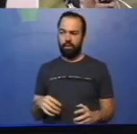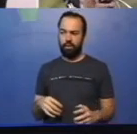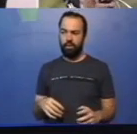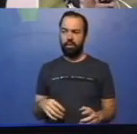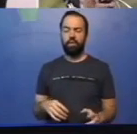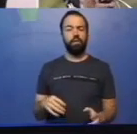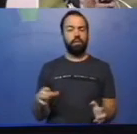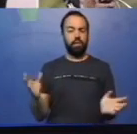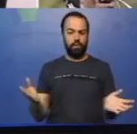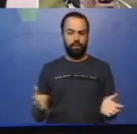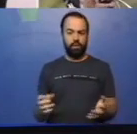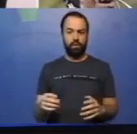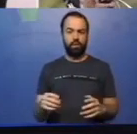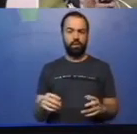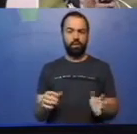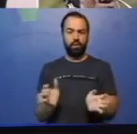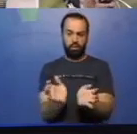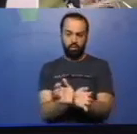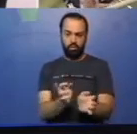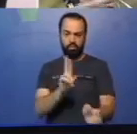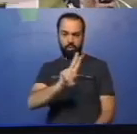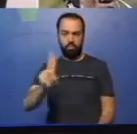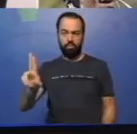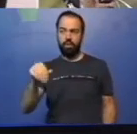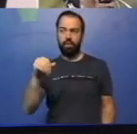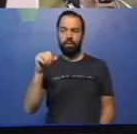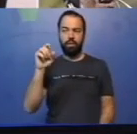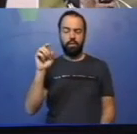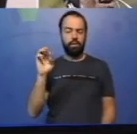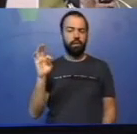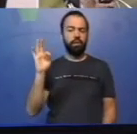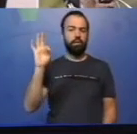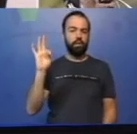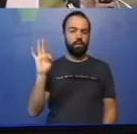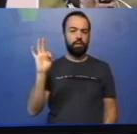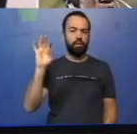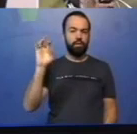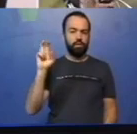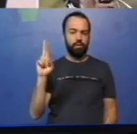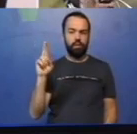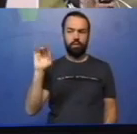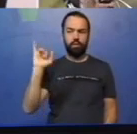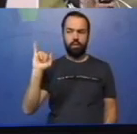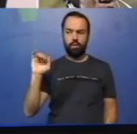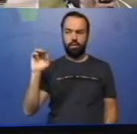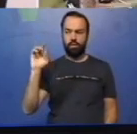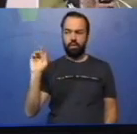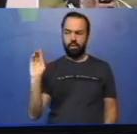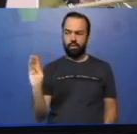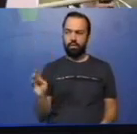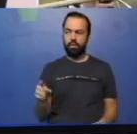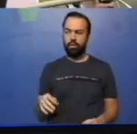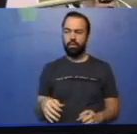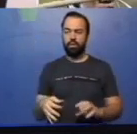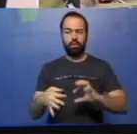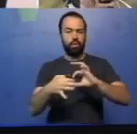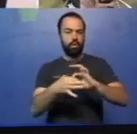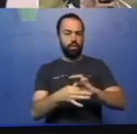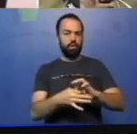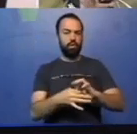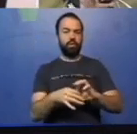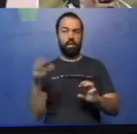da domesticação dos animais e das produções agrícolas. Os laços que unem uma tribo são mais amplos que os